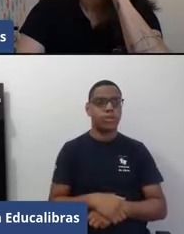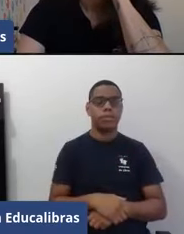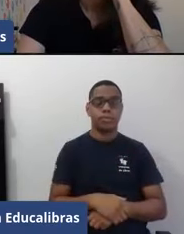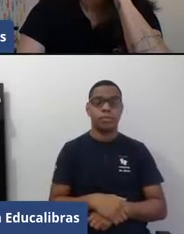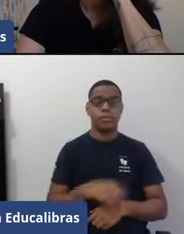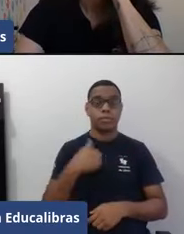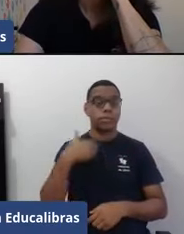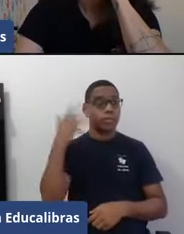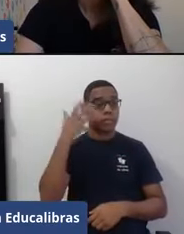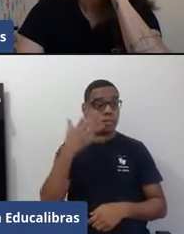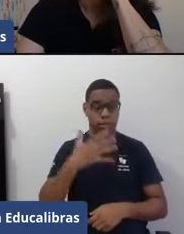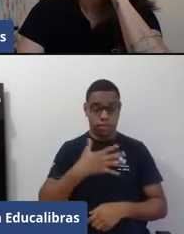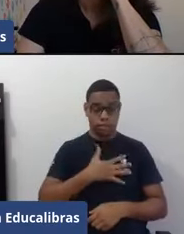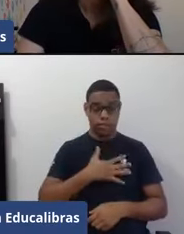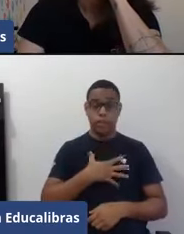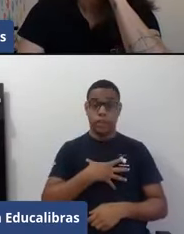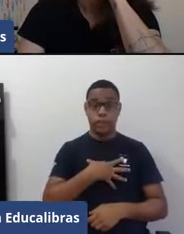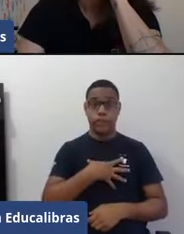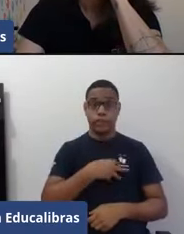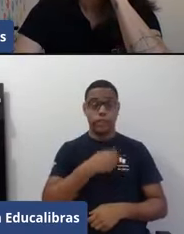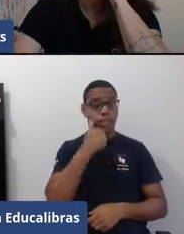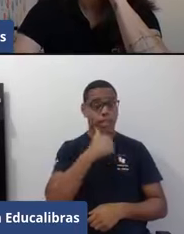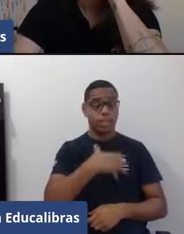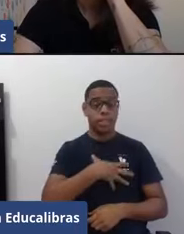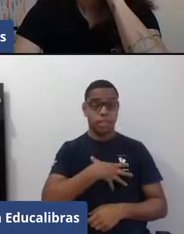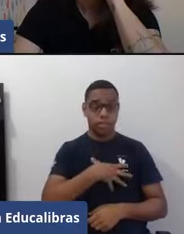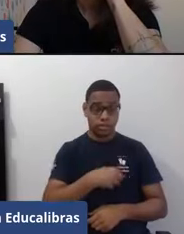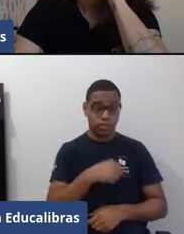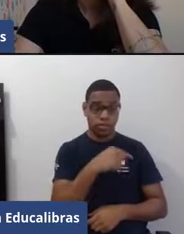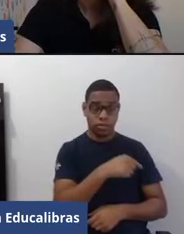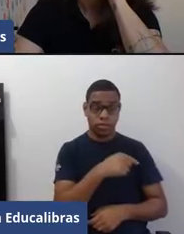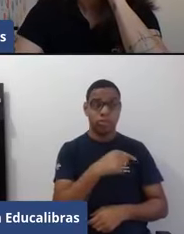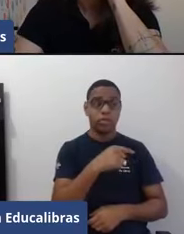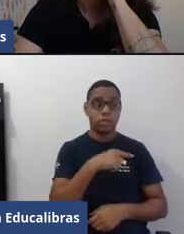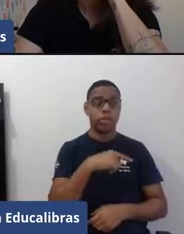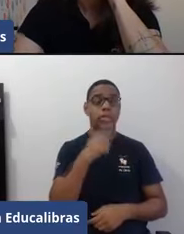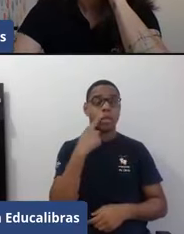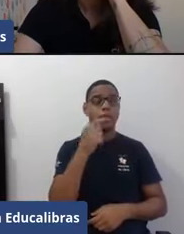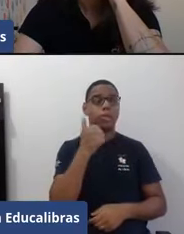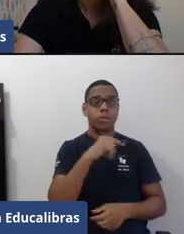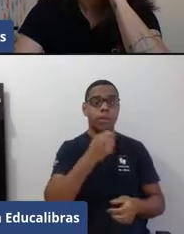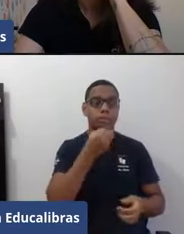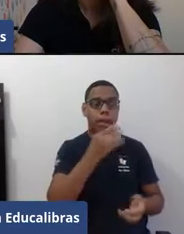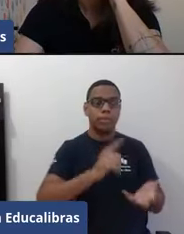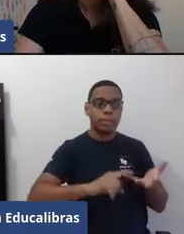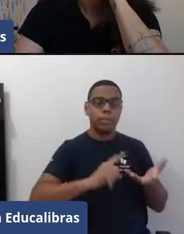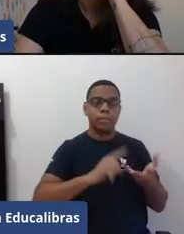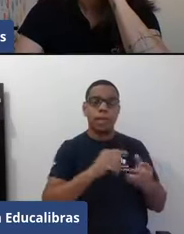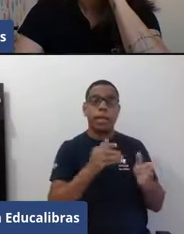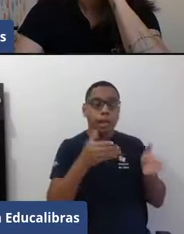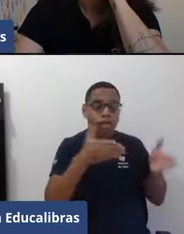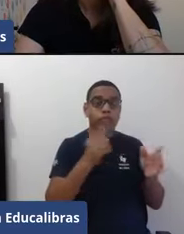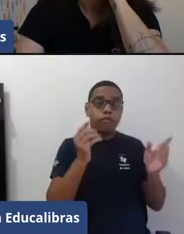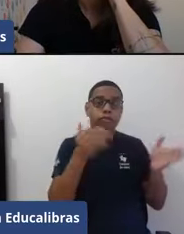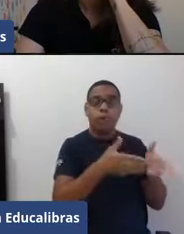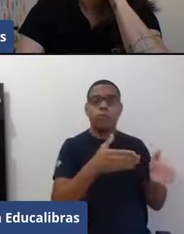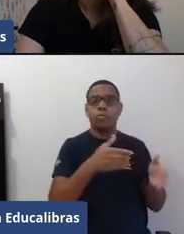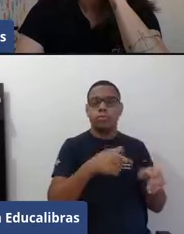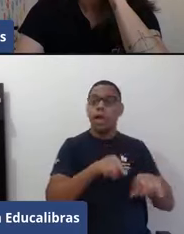palestra e falar, a minha filha, por exemplo, ela responde isso bem, você tem que explorar esse campo. Para